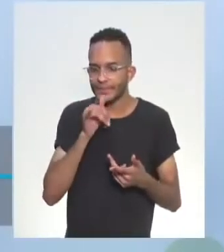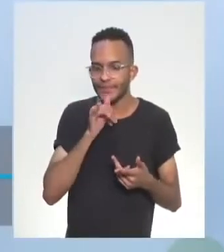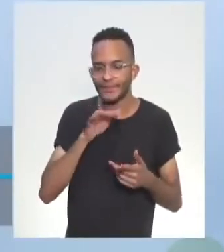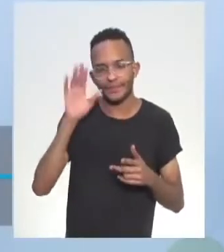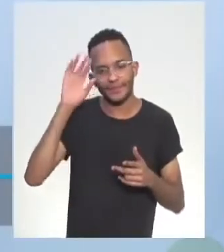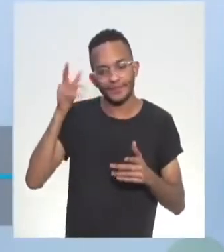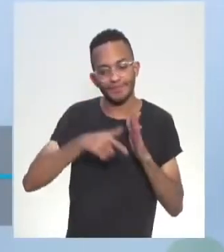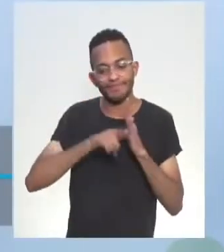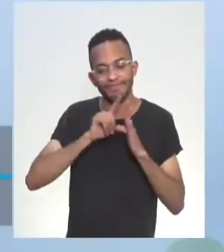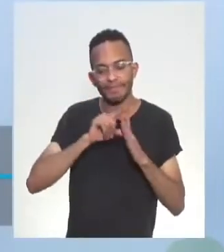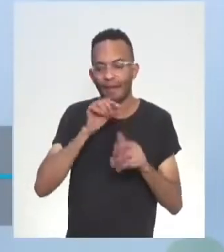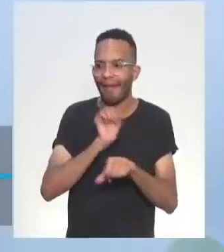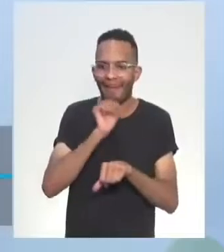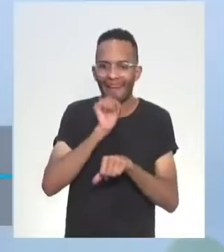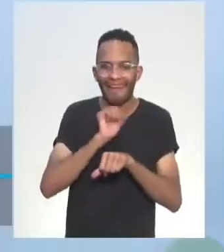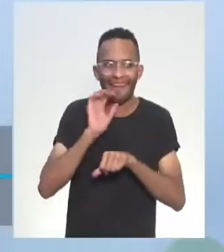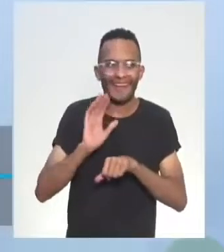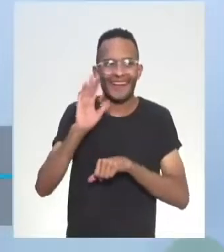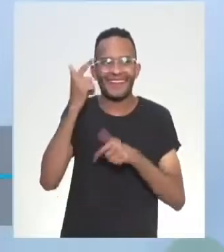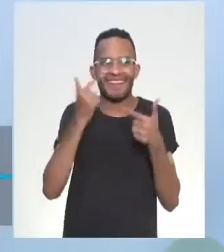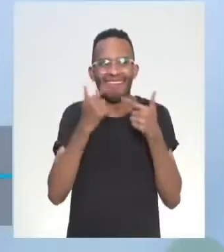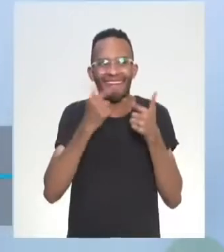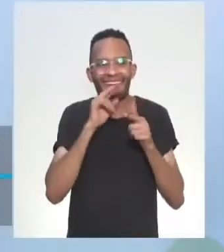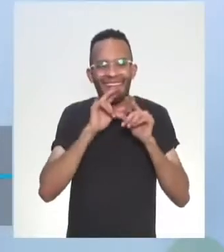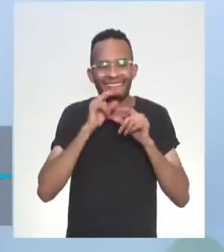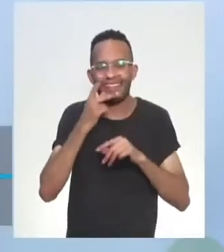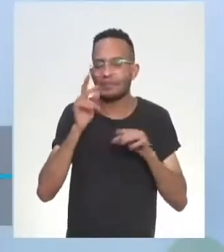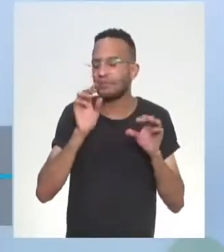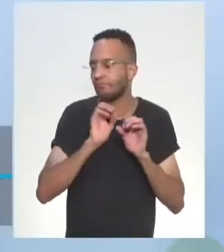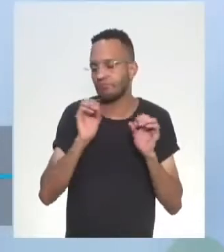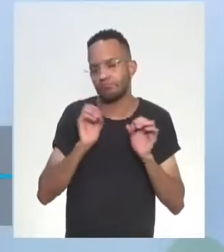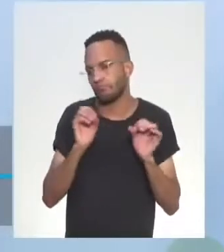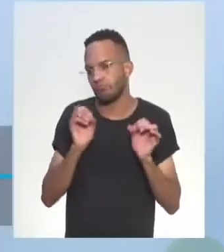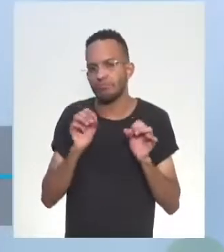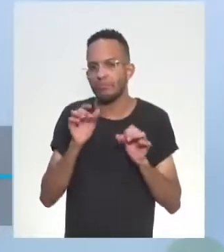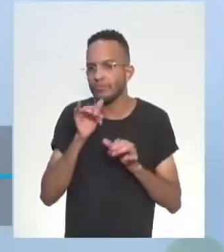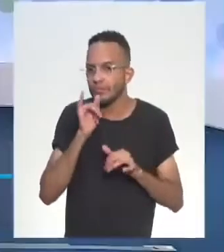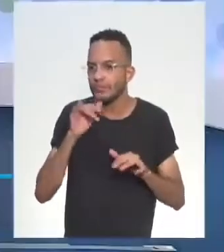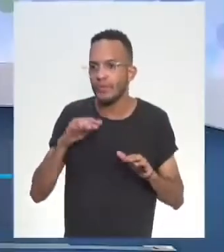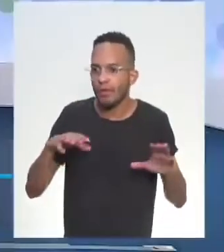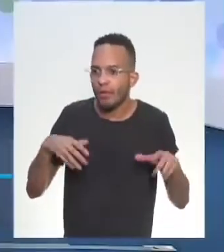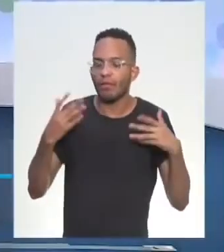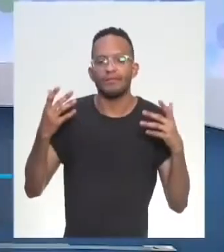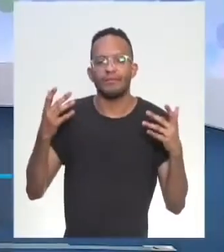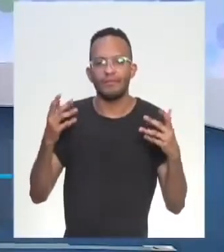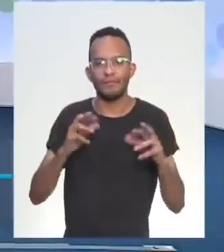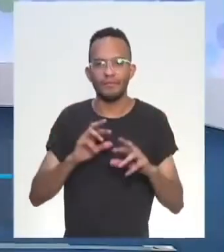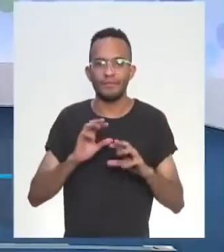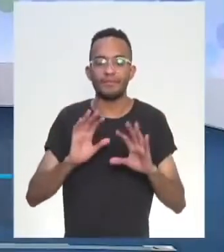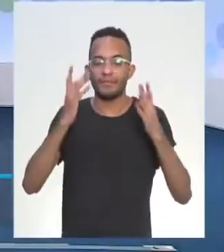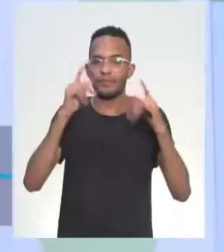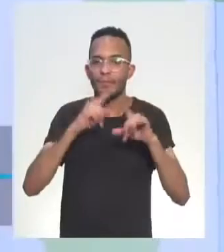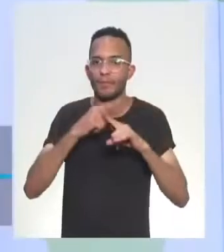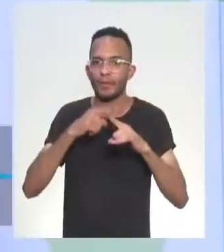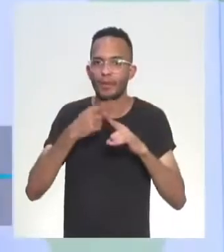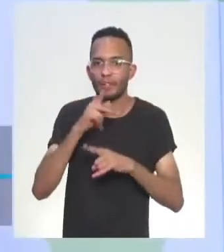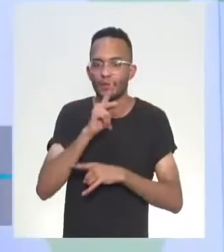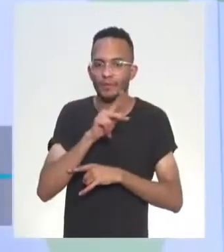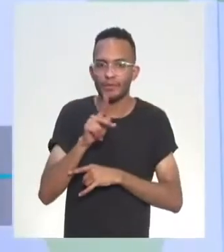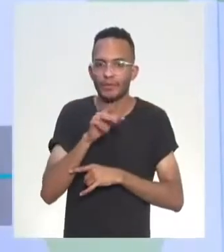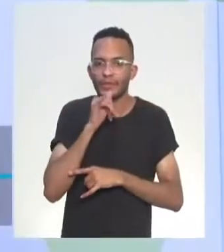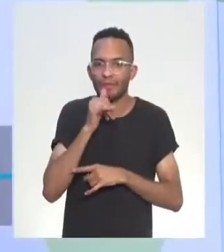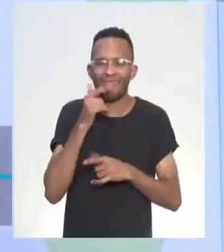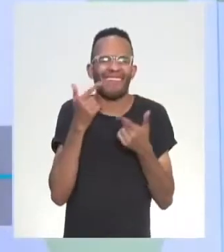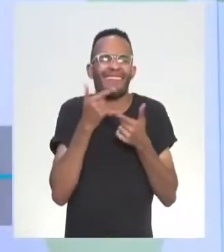gente está aguardando que ocorra, que tenha alguma fala, mas não. O inesperado acontece, né? Sim. Então, ali que se dá o humor. Até porque, né, Pro, essa questão de